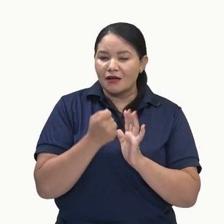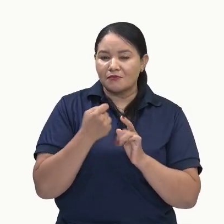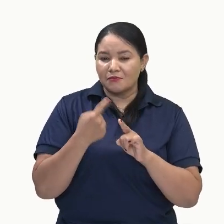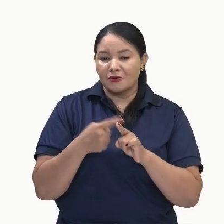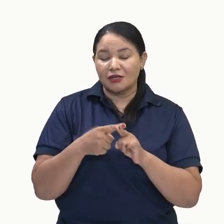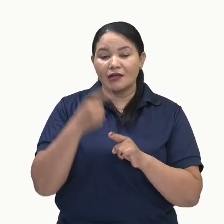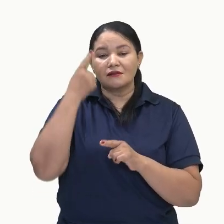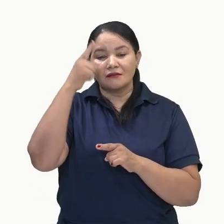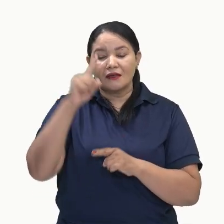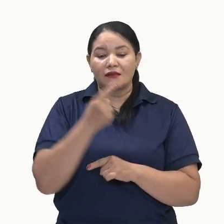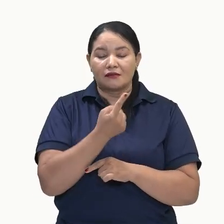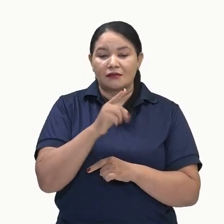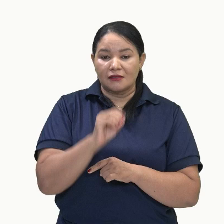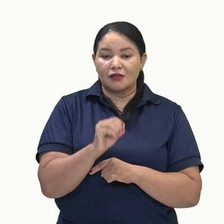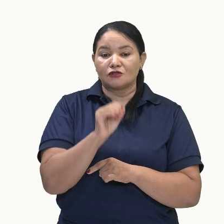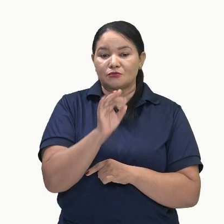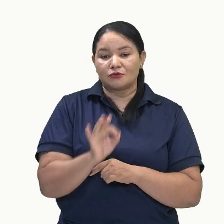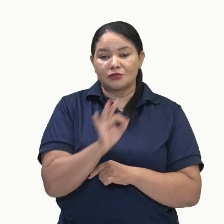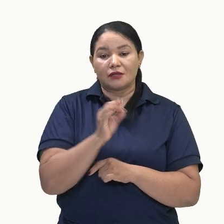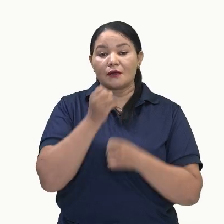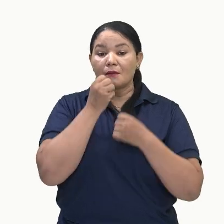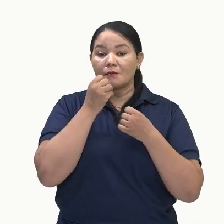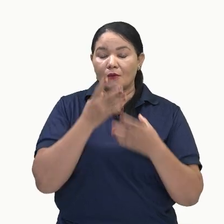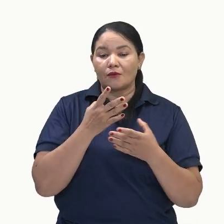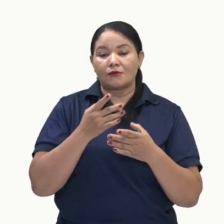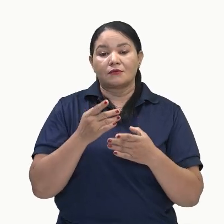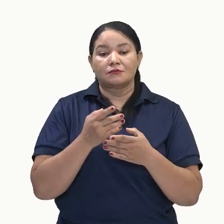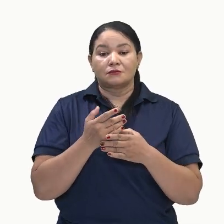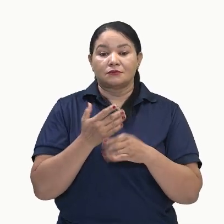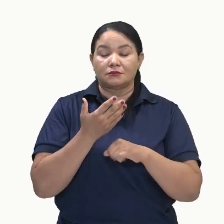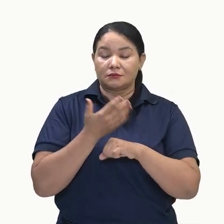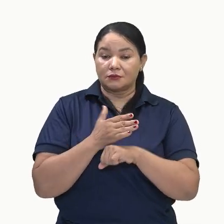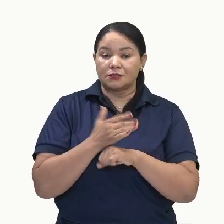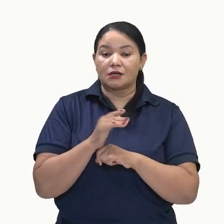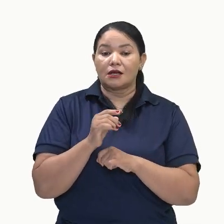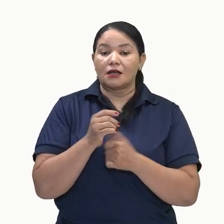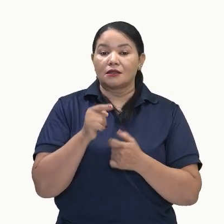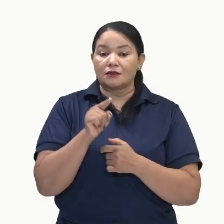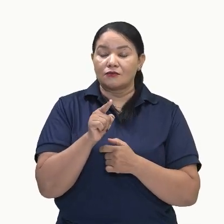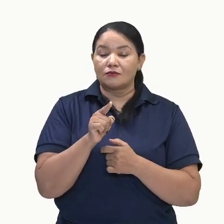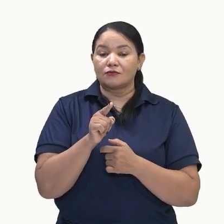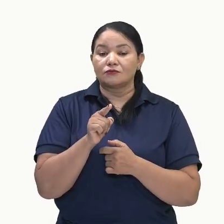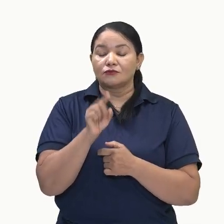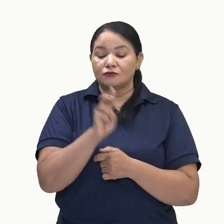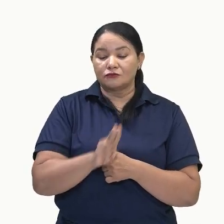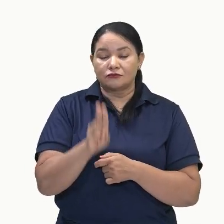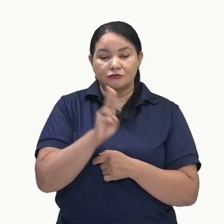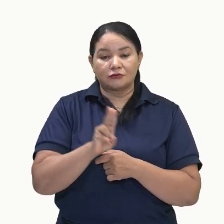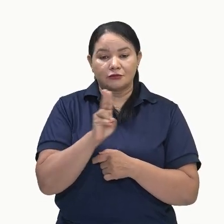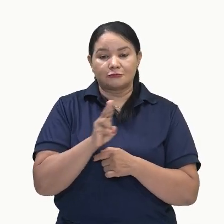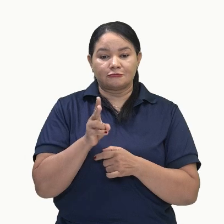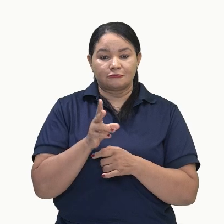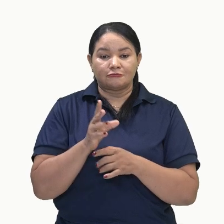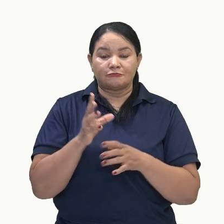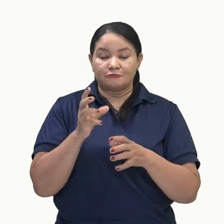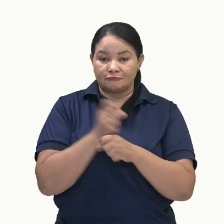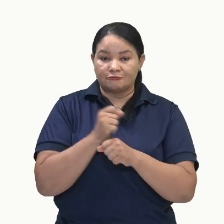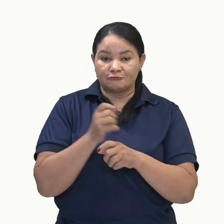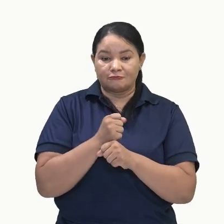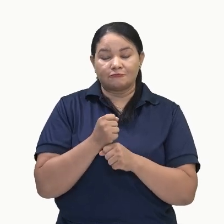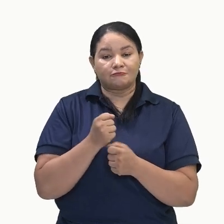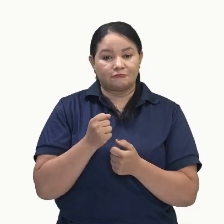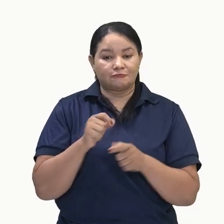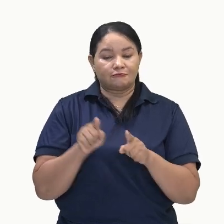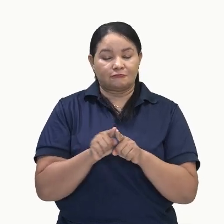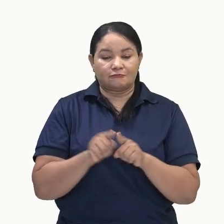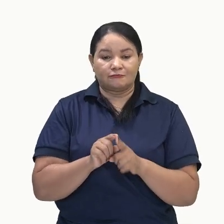uma ideia muito boa, é uma ideia muito prática para você usar para resolução de problemas, tá bom? Olha só